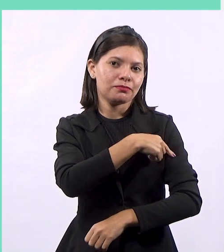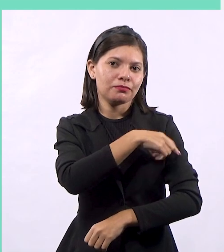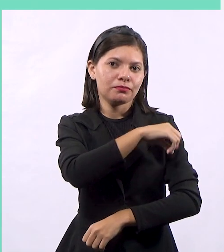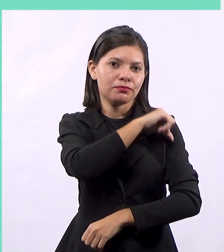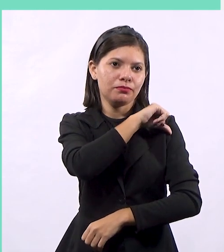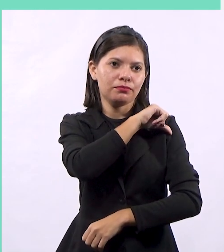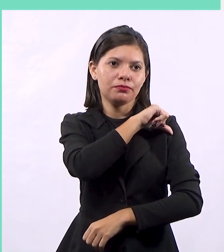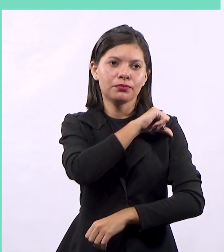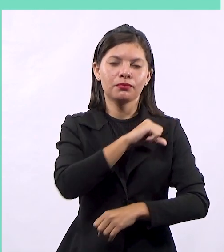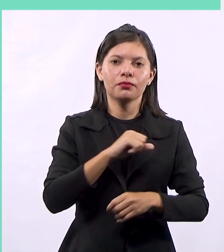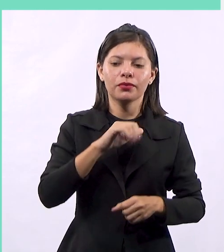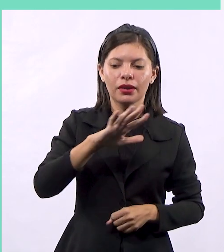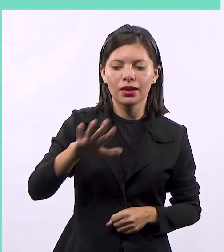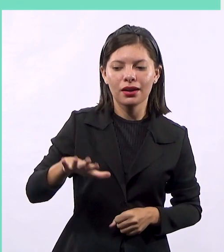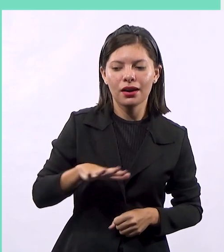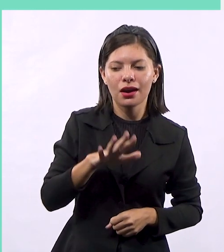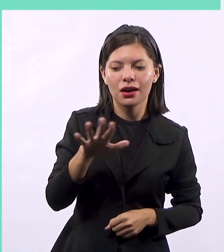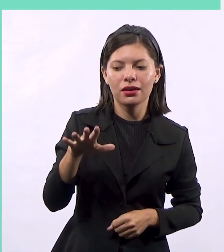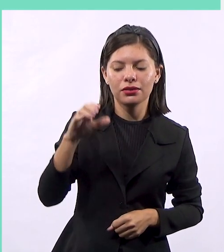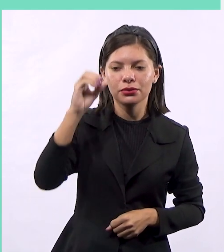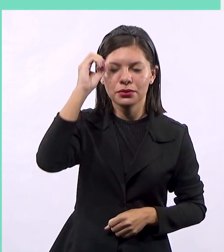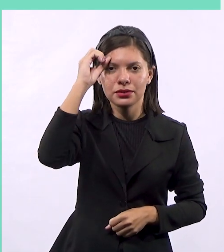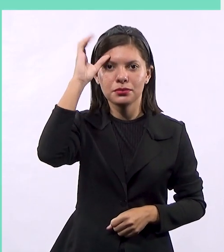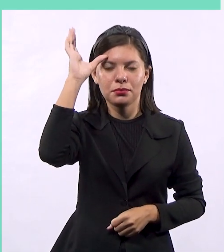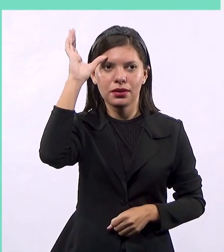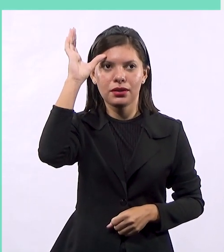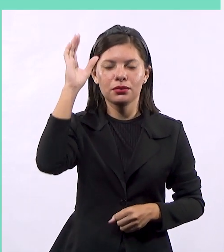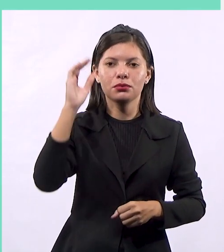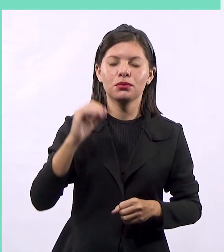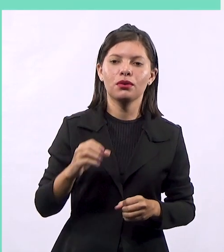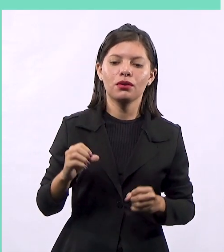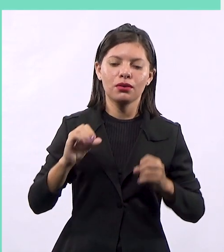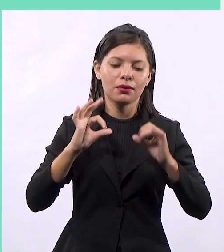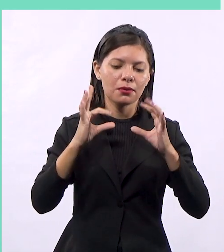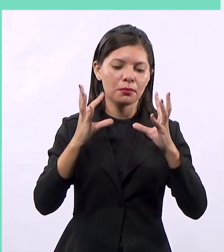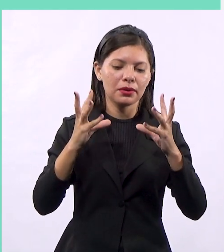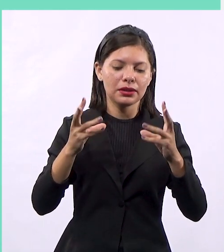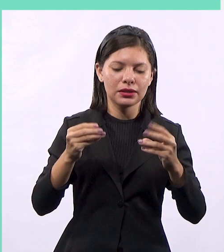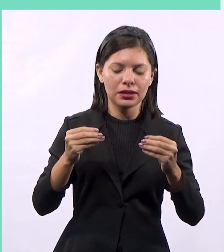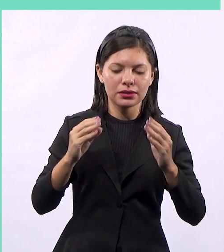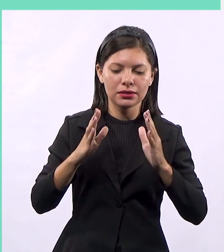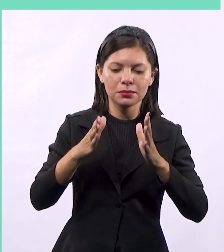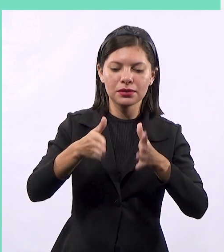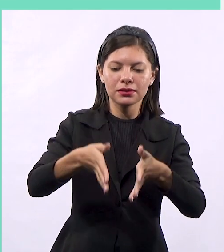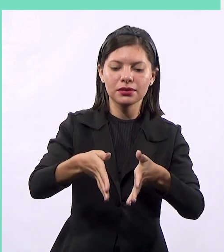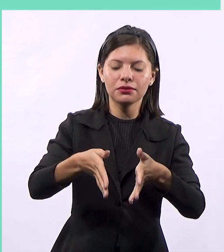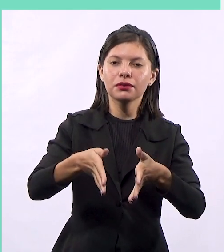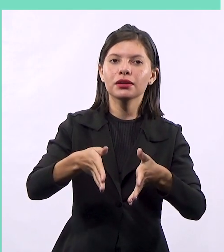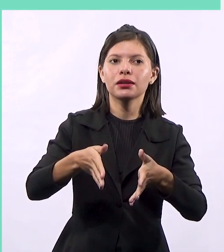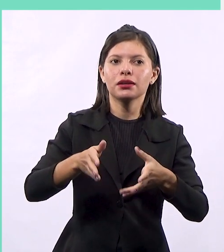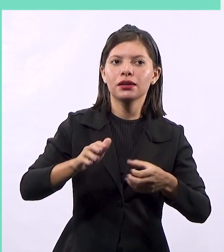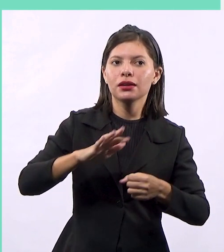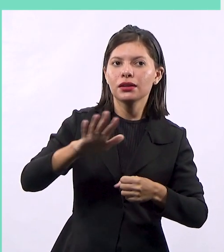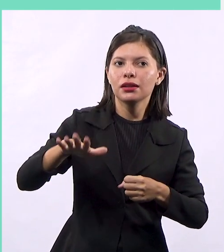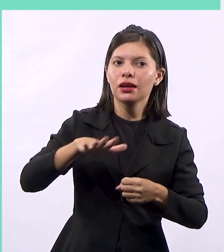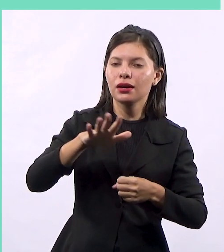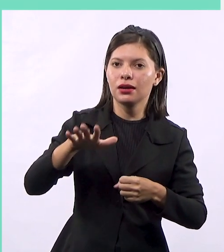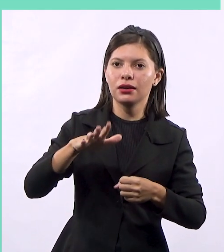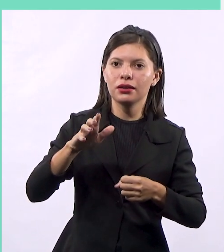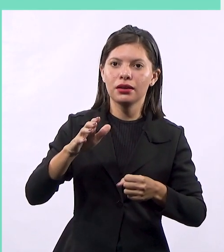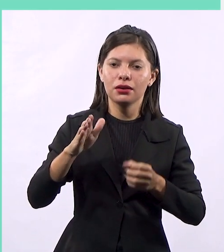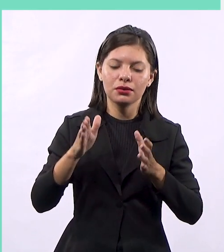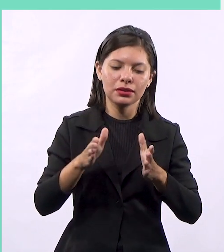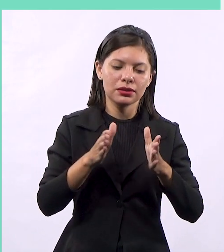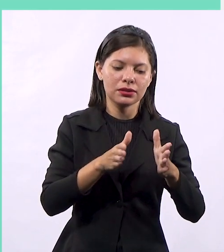ensino fundamental, que vai primar por áreas de conhecimento, vai se organizar com competências específicas da